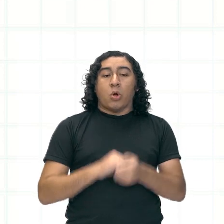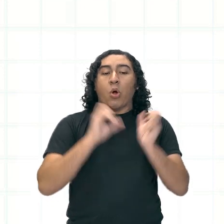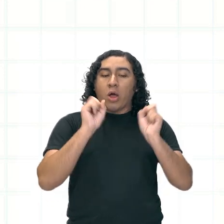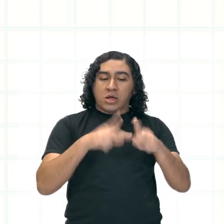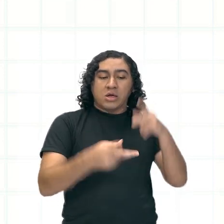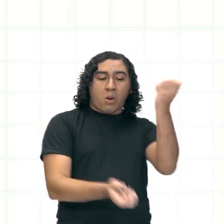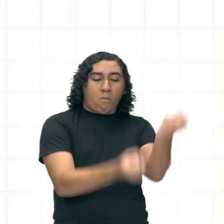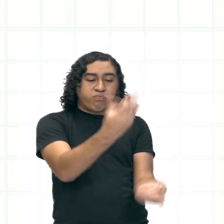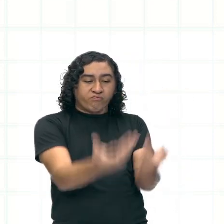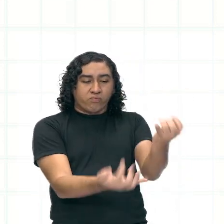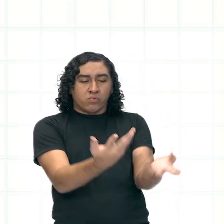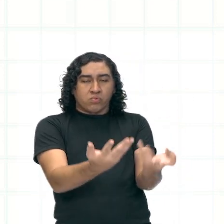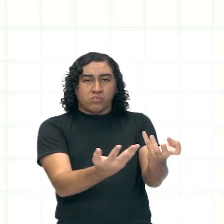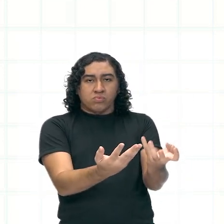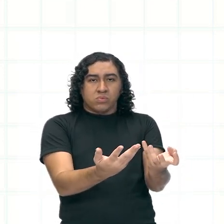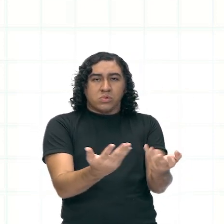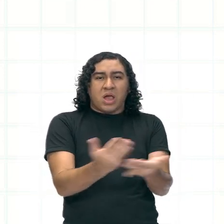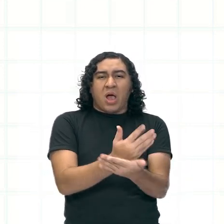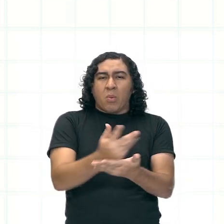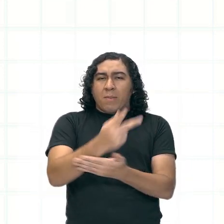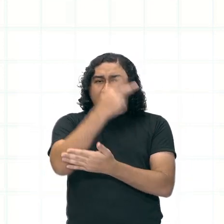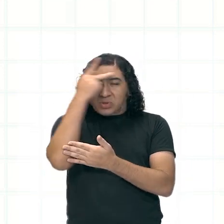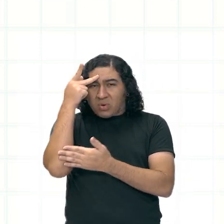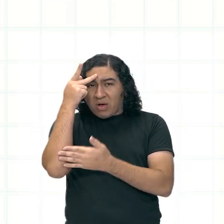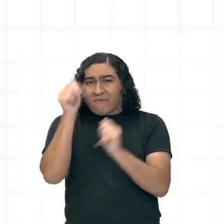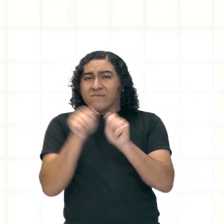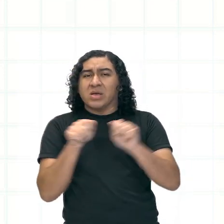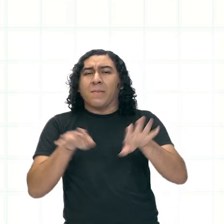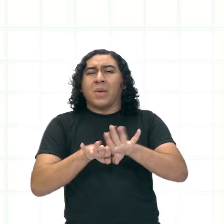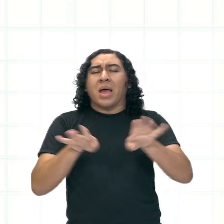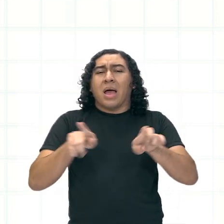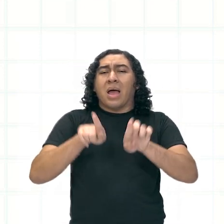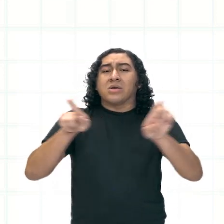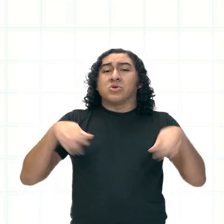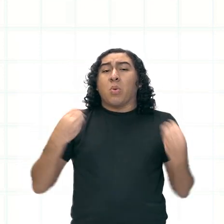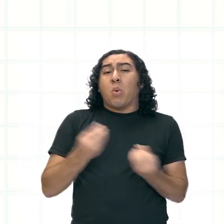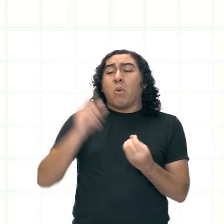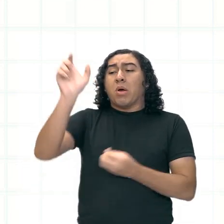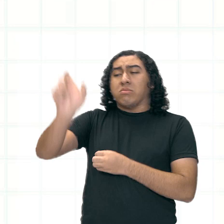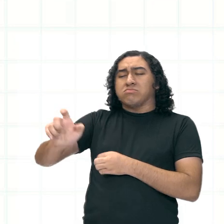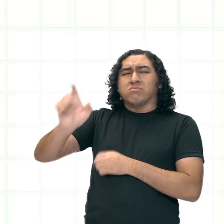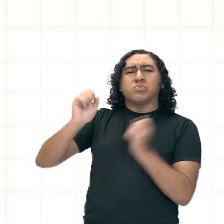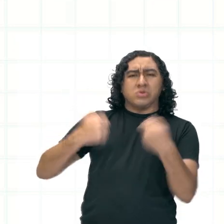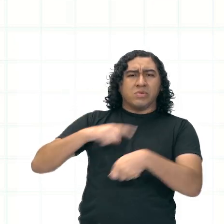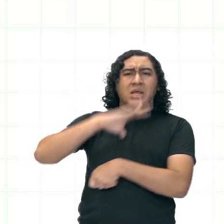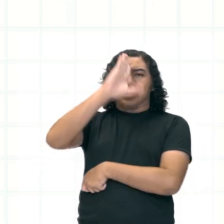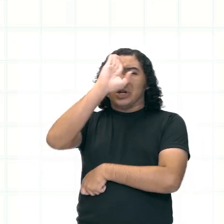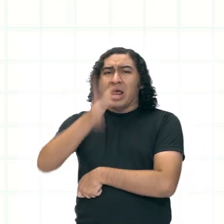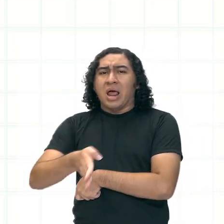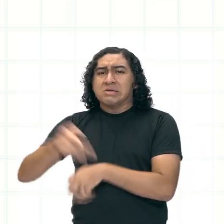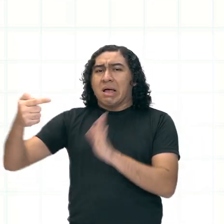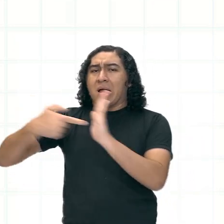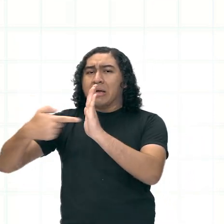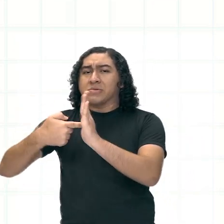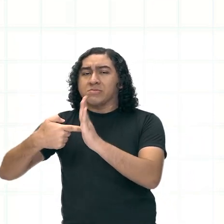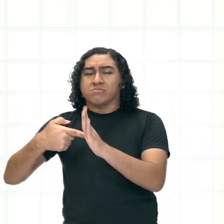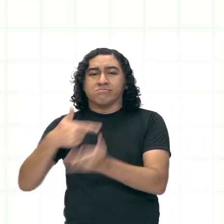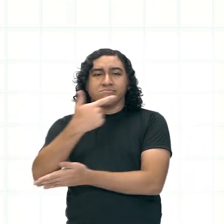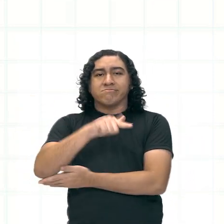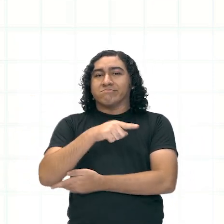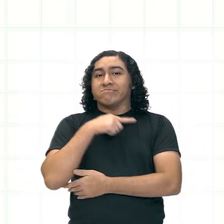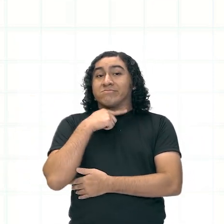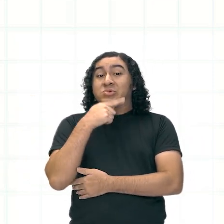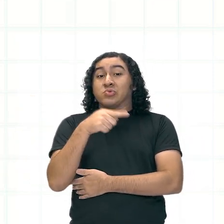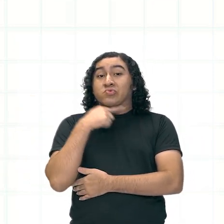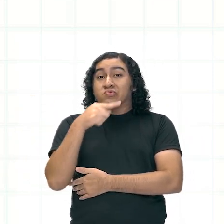certo? Primeira pergunta. A gente tem uma resposta? Consegue dizer especificamente quem? Não. Percebam que fica a dúvida.